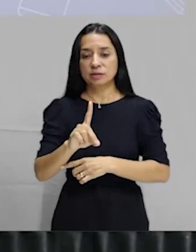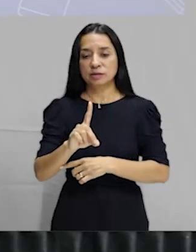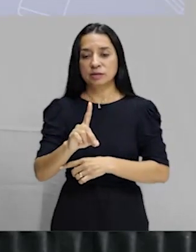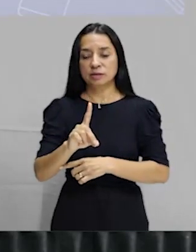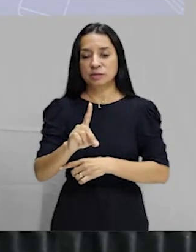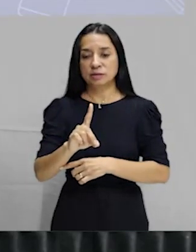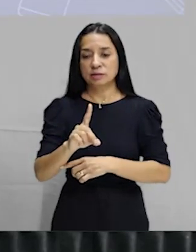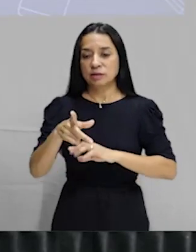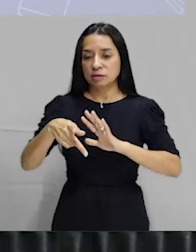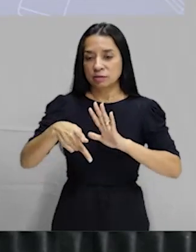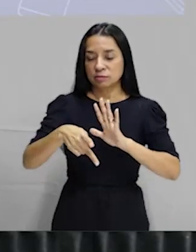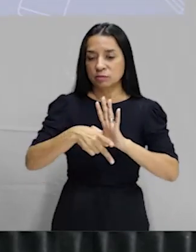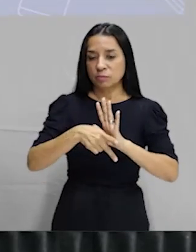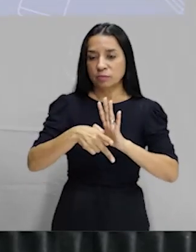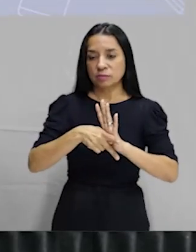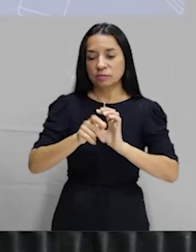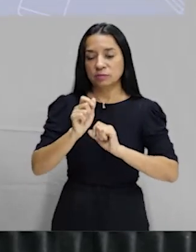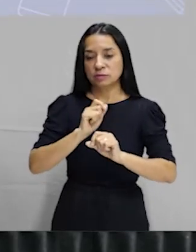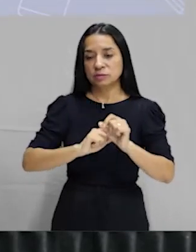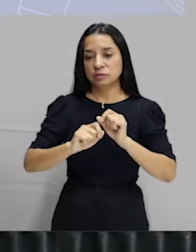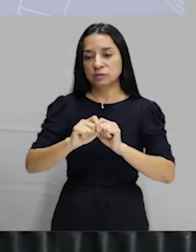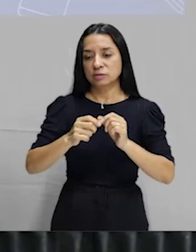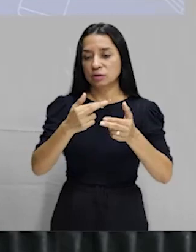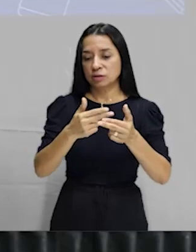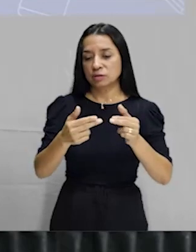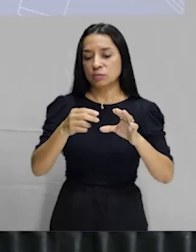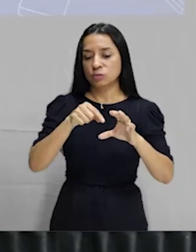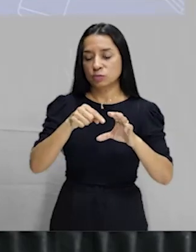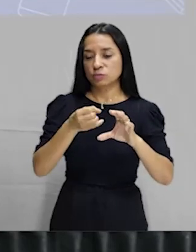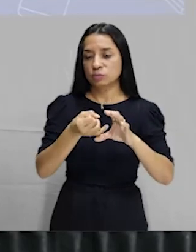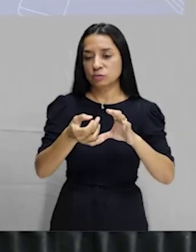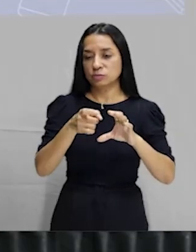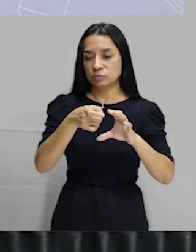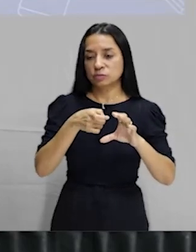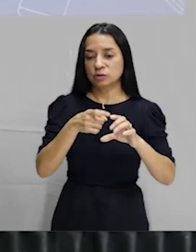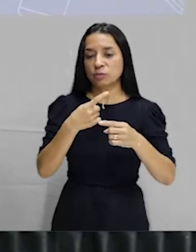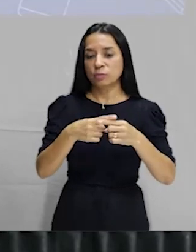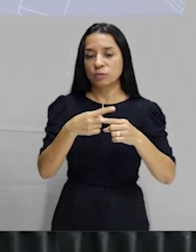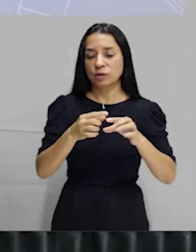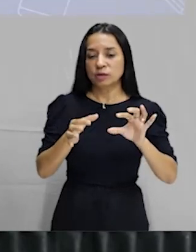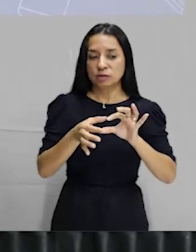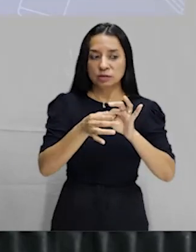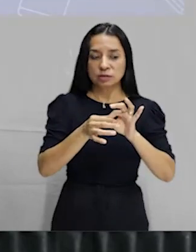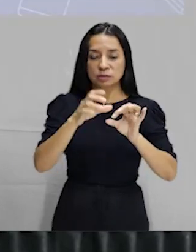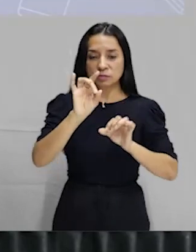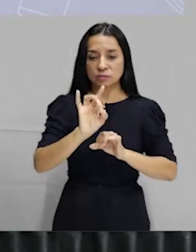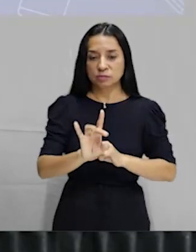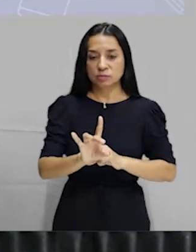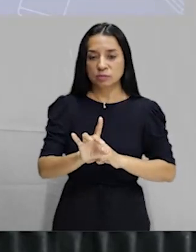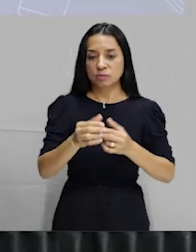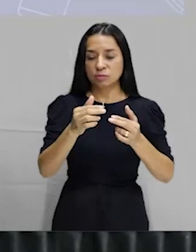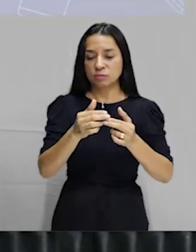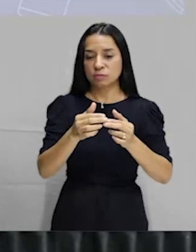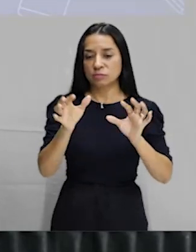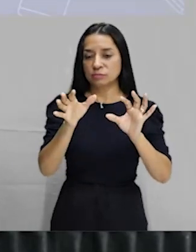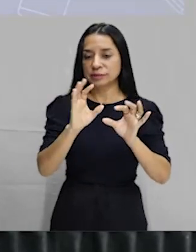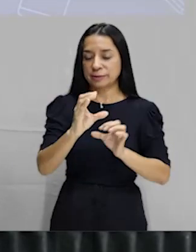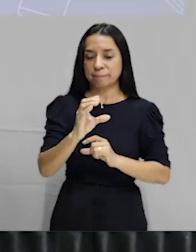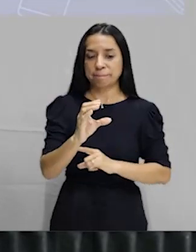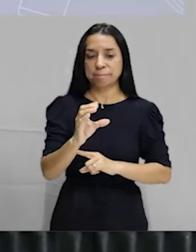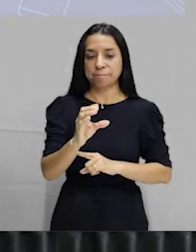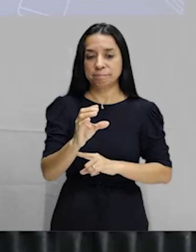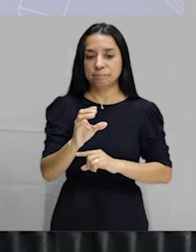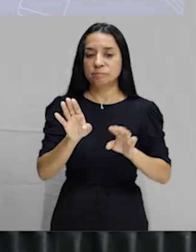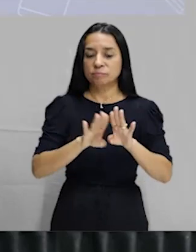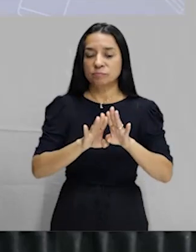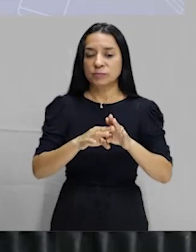estão no conjunto X, tá? Não são elementos do conjunto X, justamente porque a interseção é apenas o elemento C. Foi